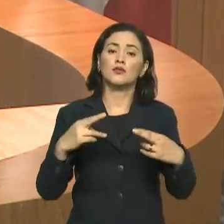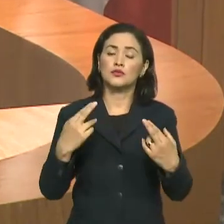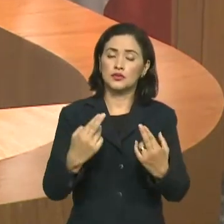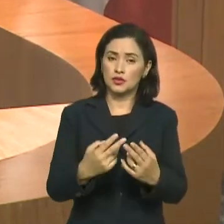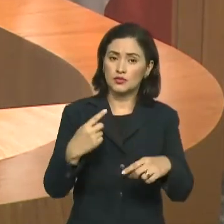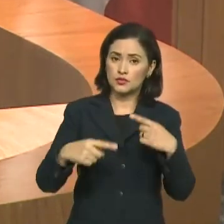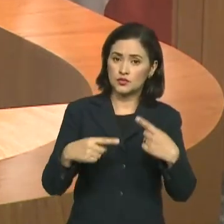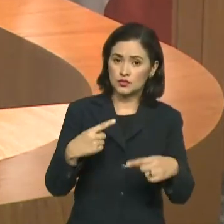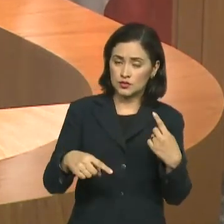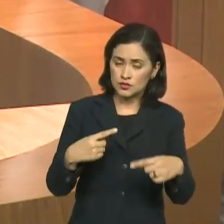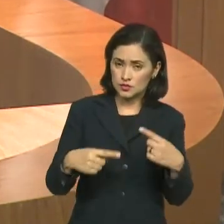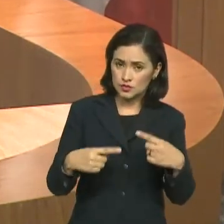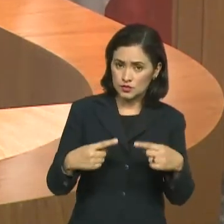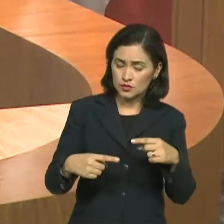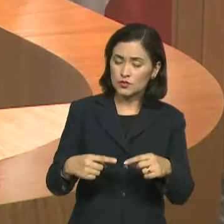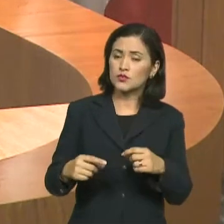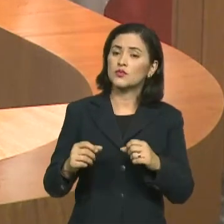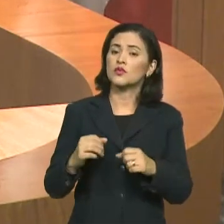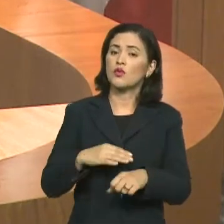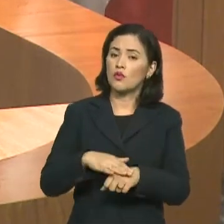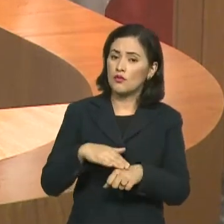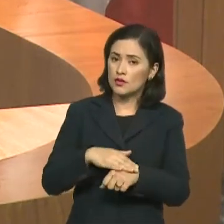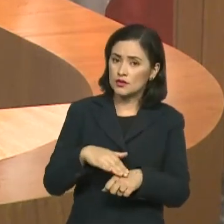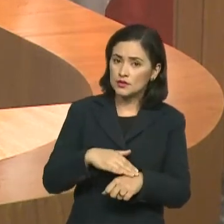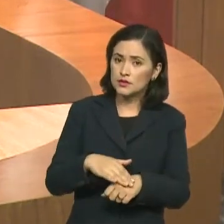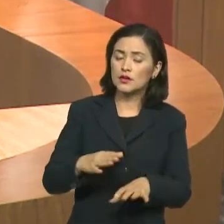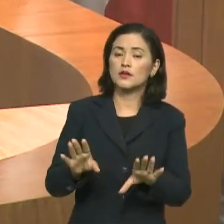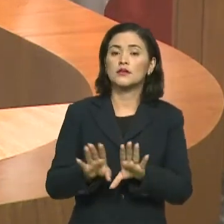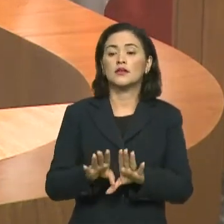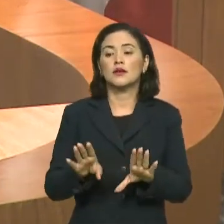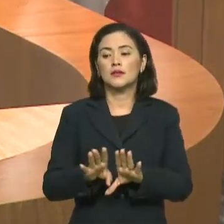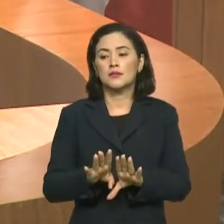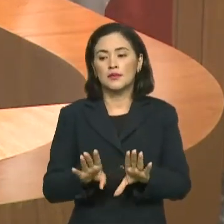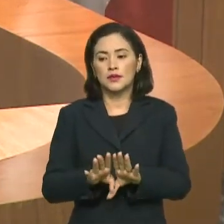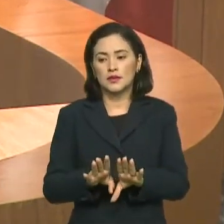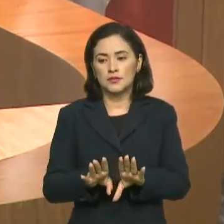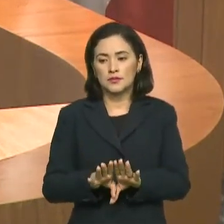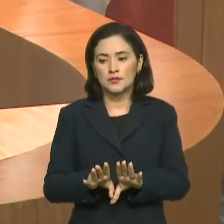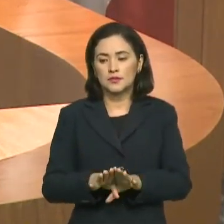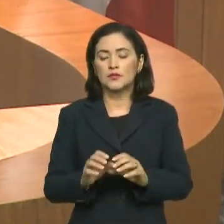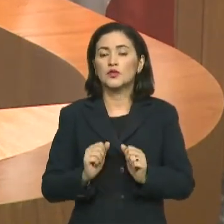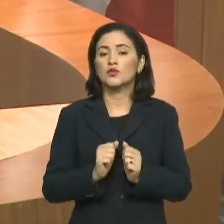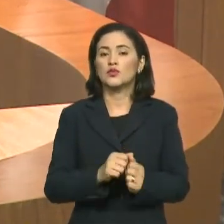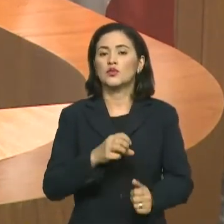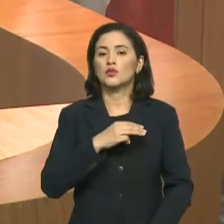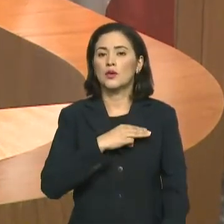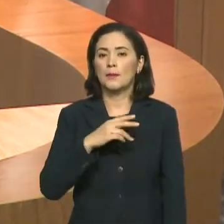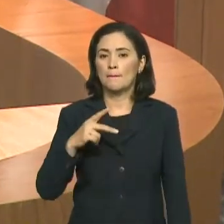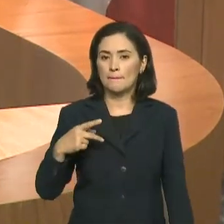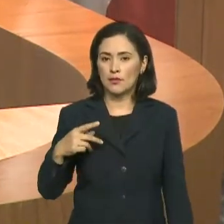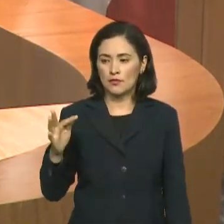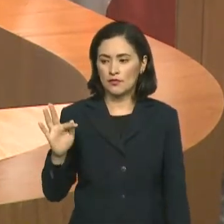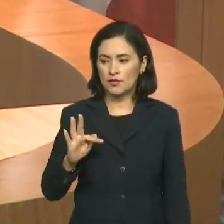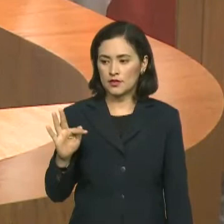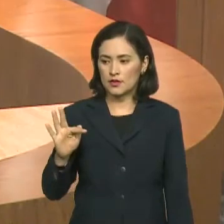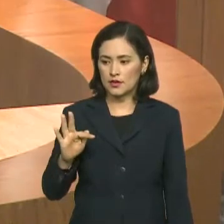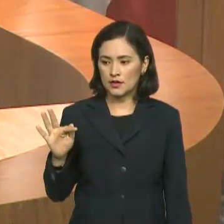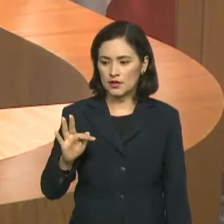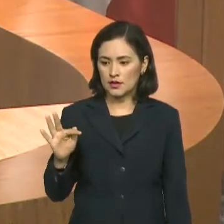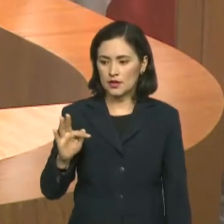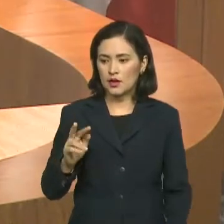à superintendência, assim como estamos tomando providência junto ao Ministério Público Federal